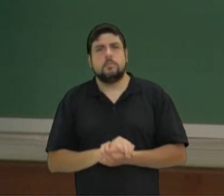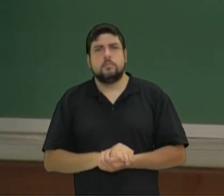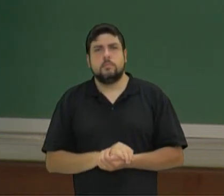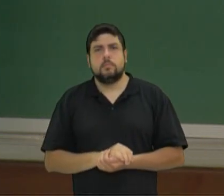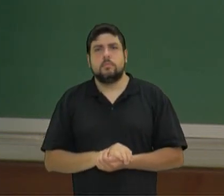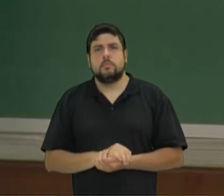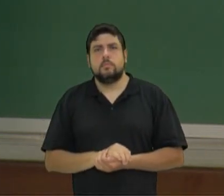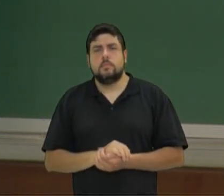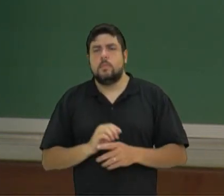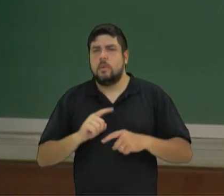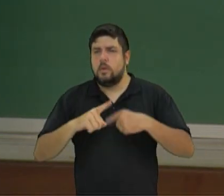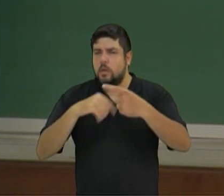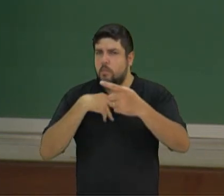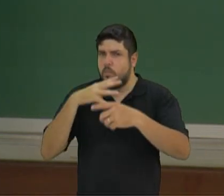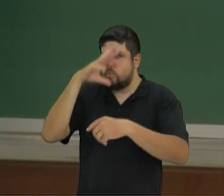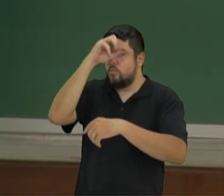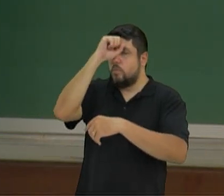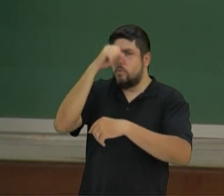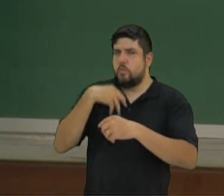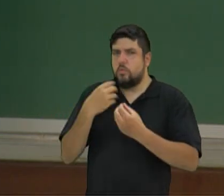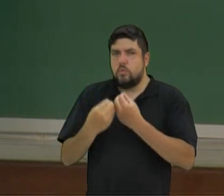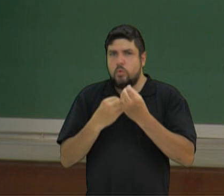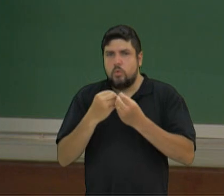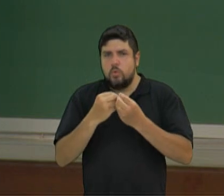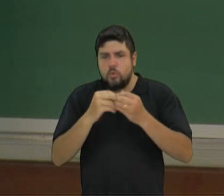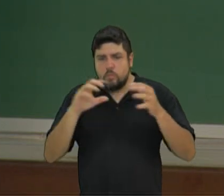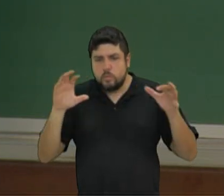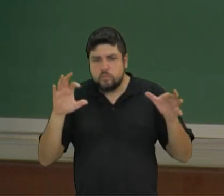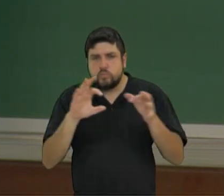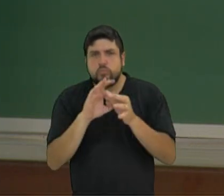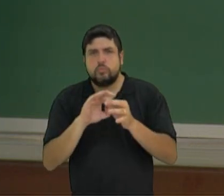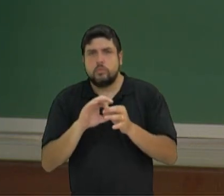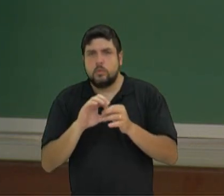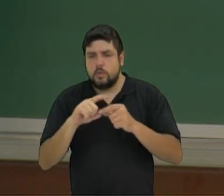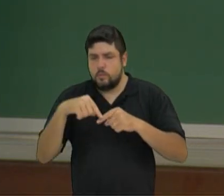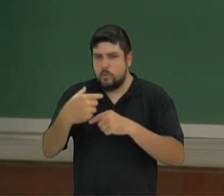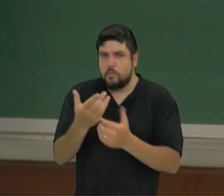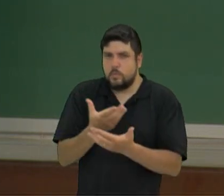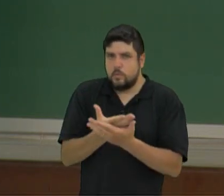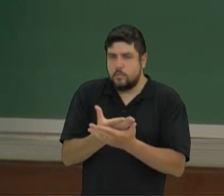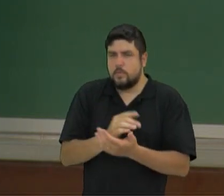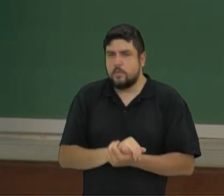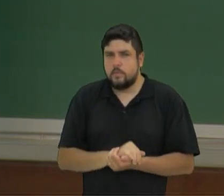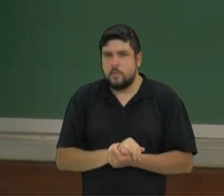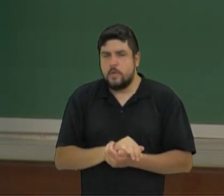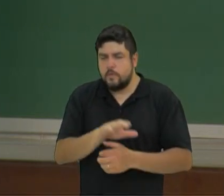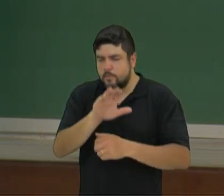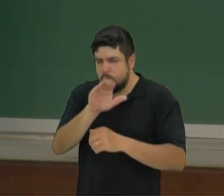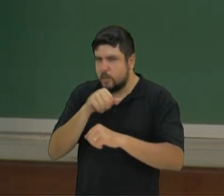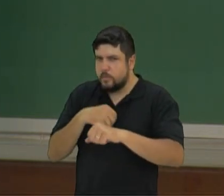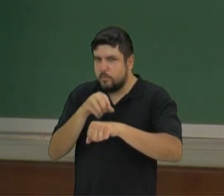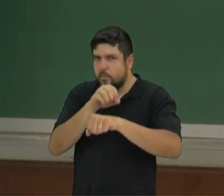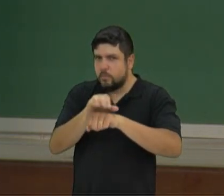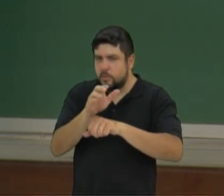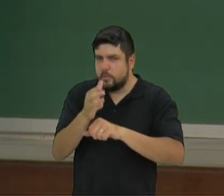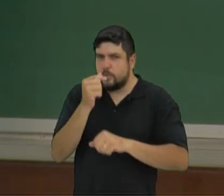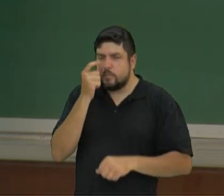Depois, a gente vai aprender a interação dos dois. Eu vou falar na próxima aula, vou contar um spoiler. Vem cá, vou contar um spoiler para